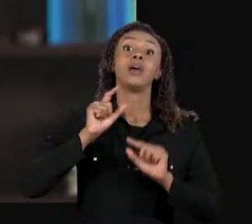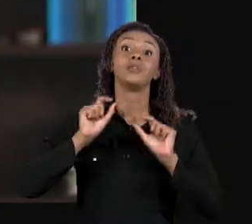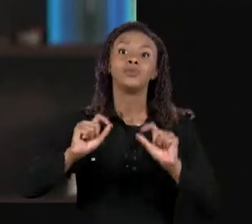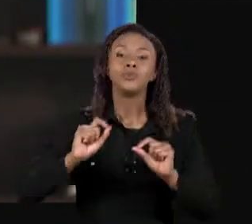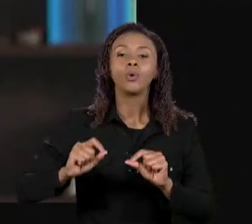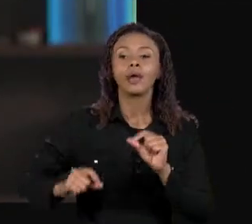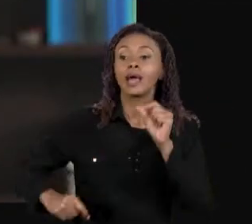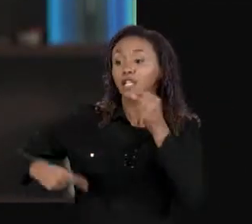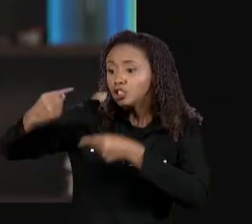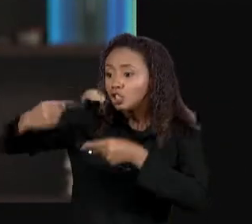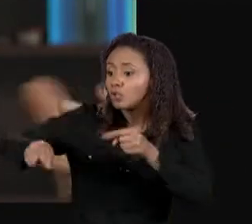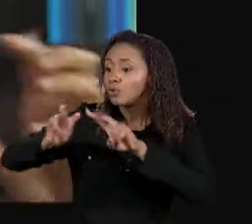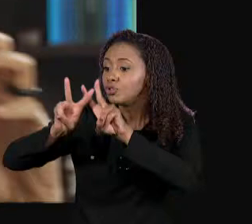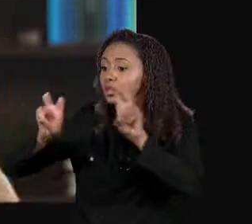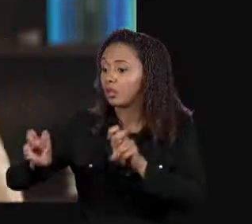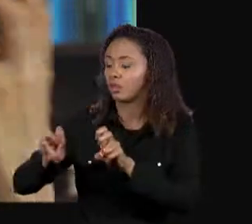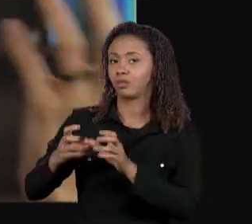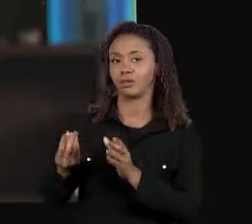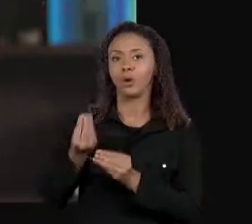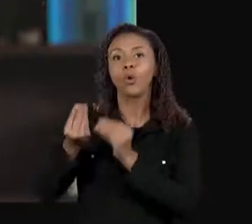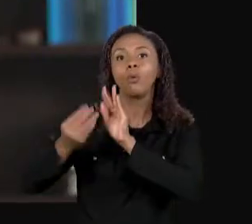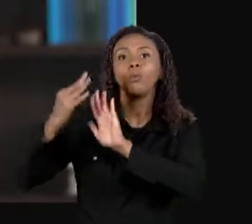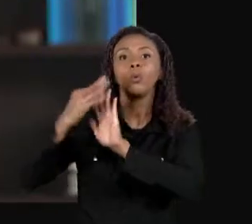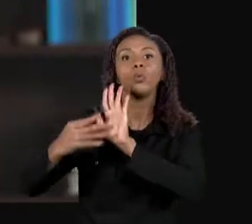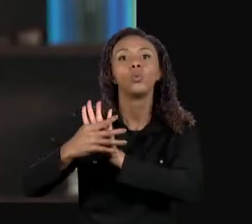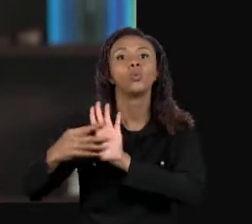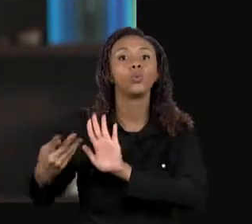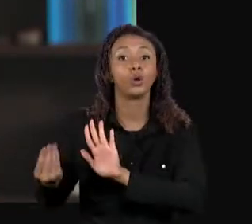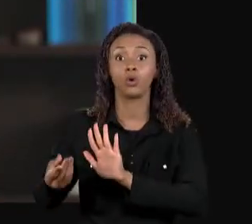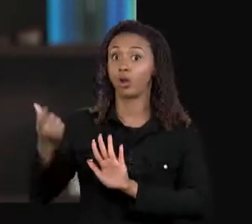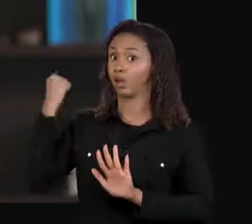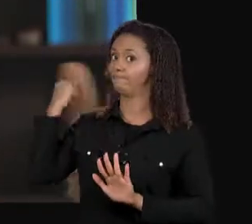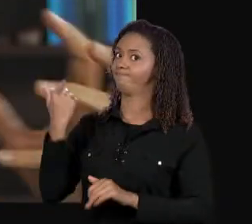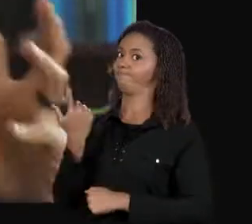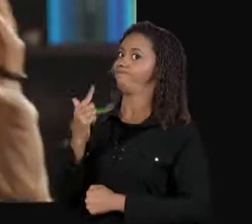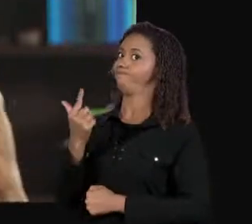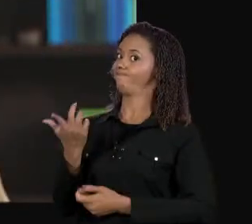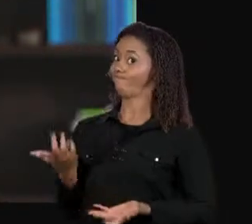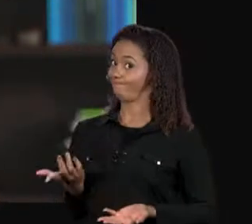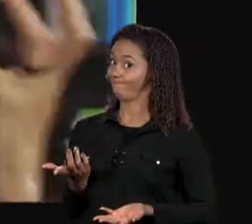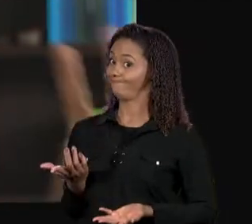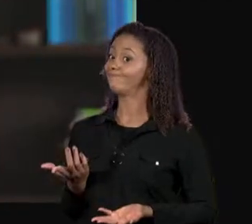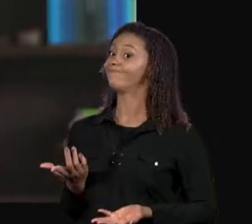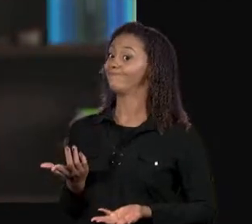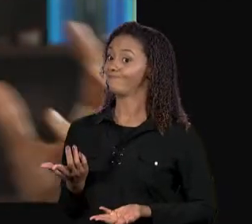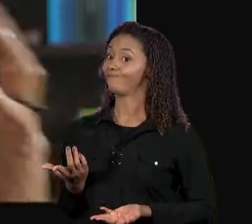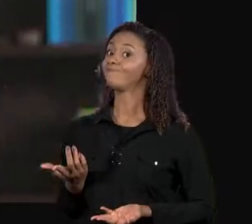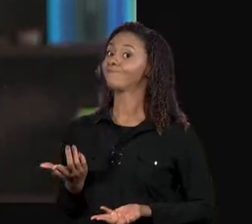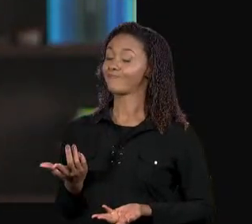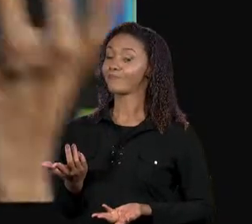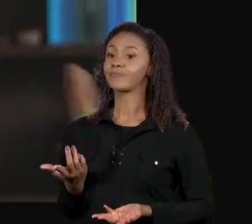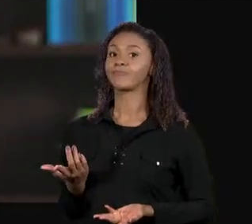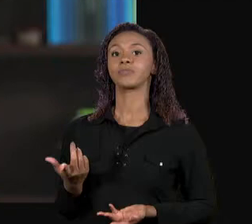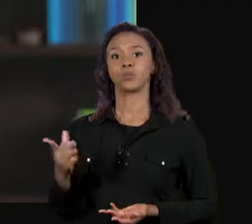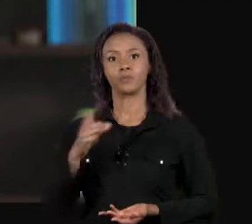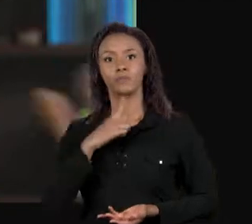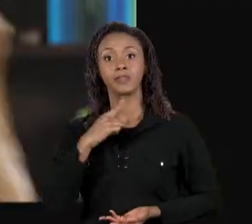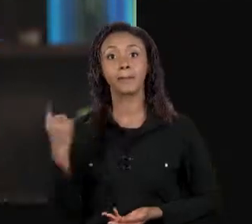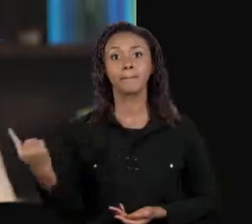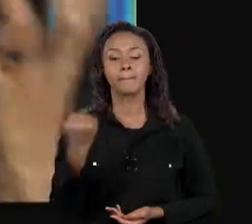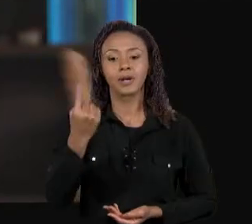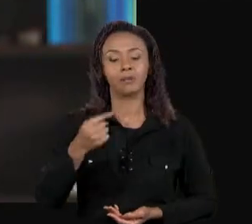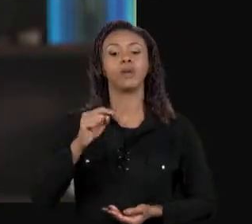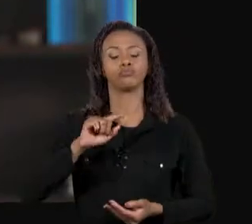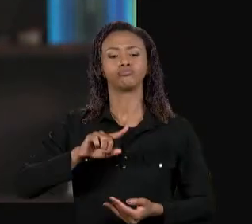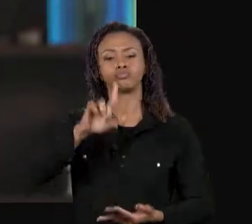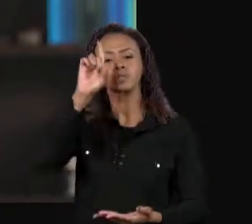área sobre currículo, né, que não havia. Então, nós temos essa primeira definição,